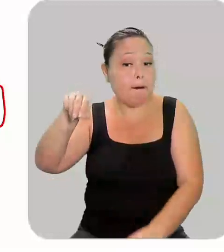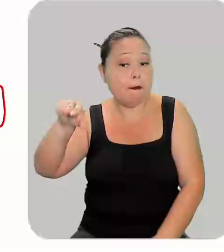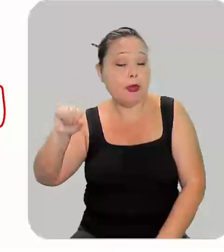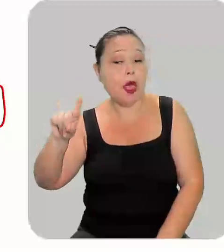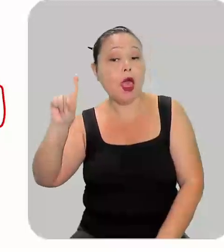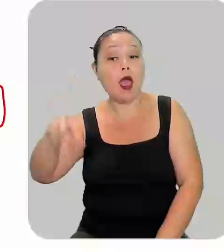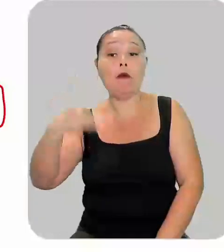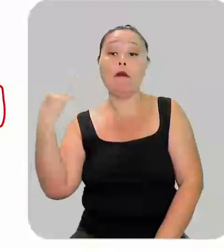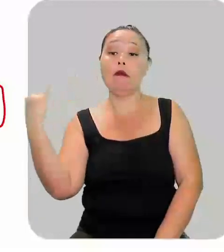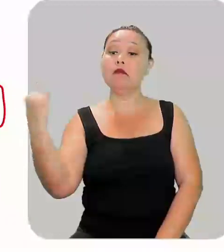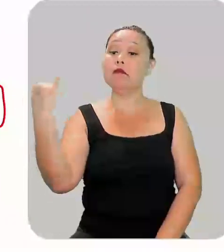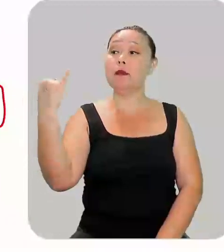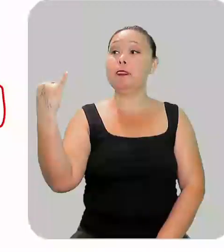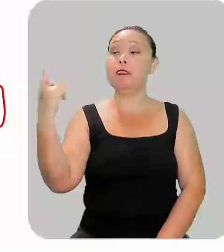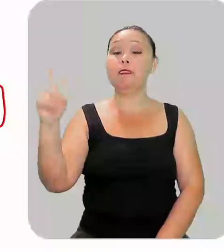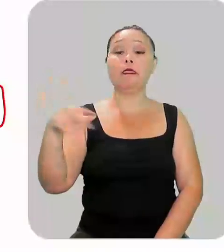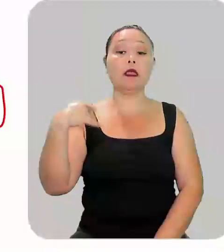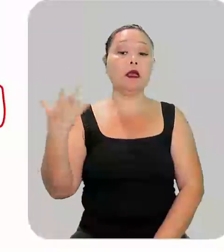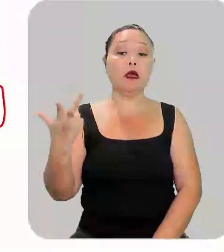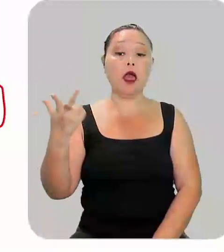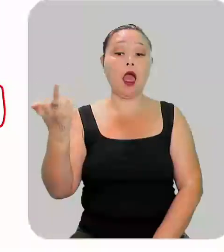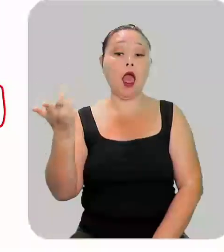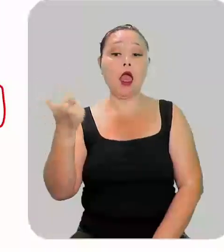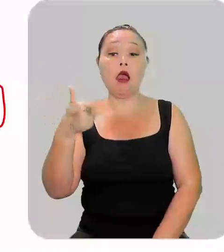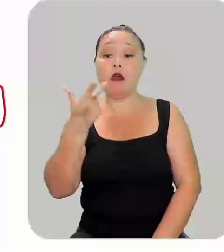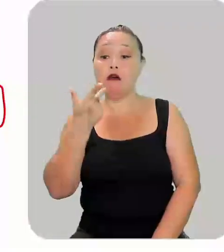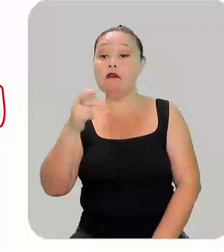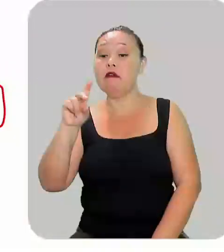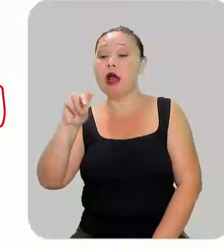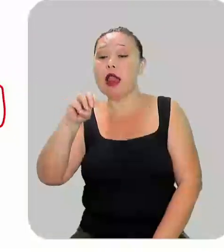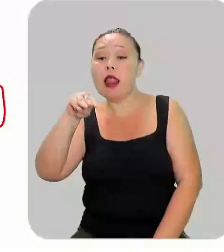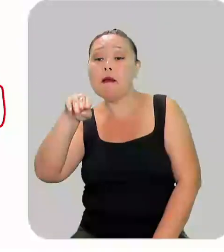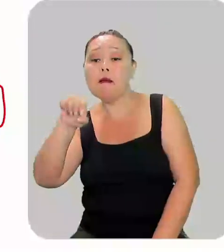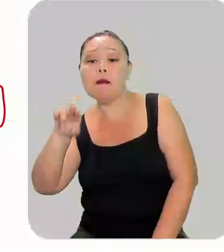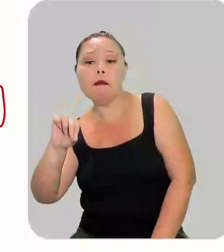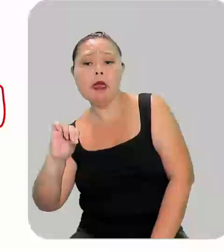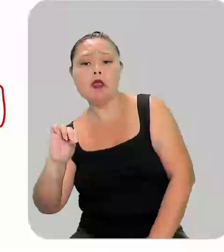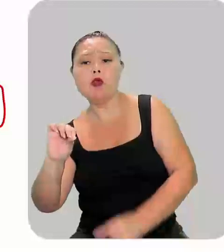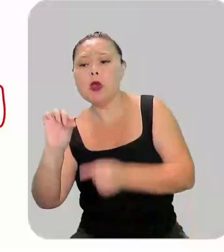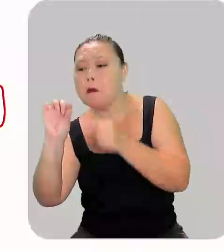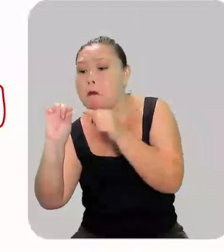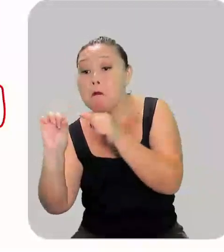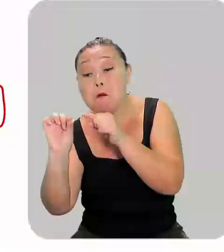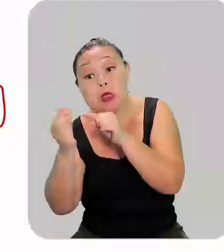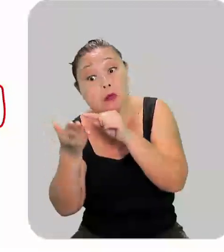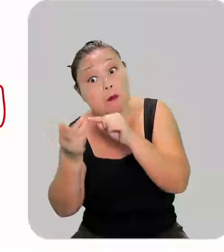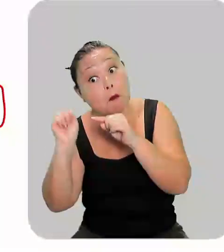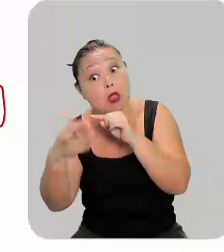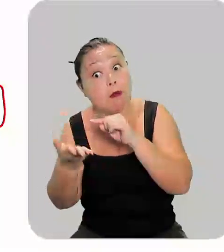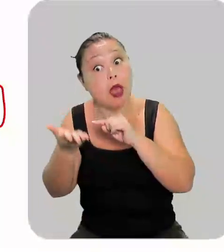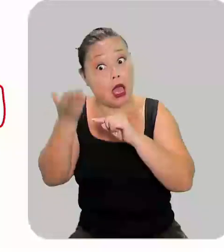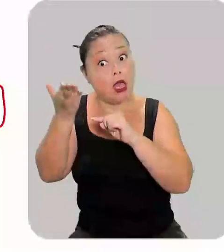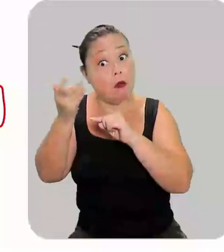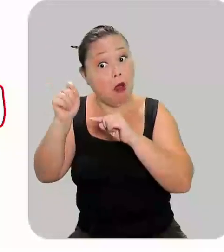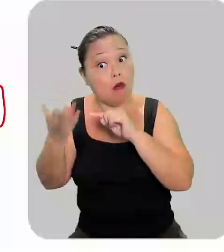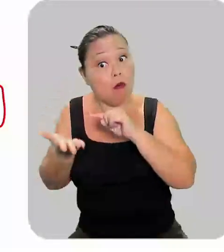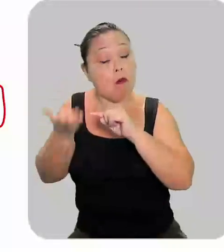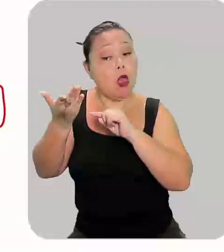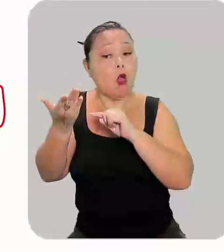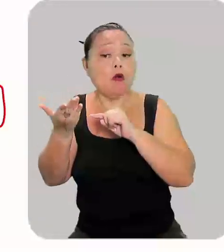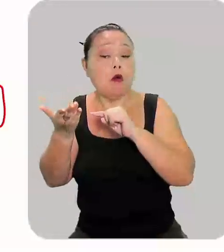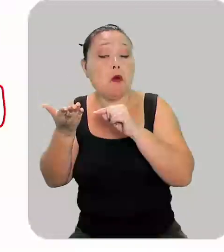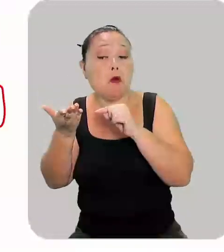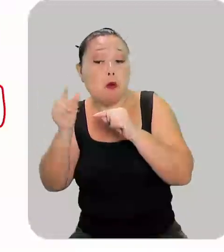é importantíssimo. Porque quando fala pelo menos, significa que é no mínimo 5%. Verdade. Né?